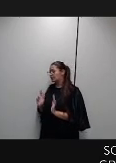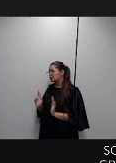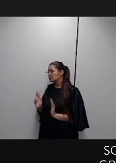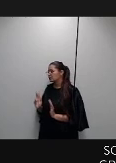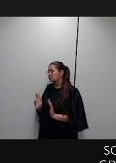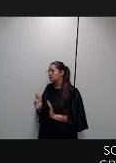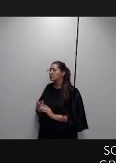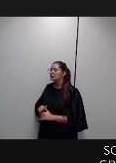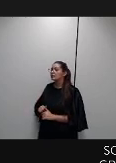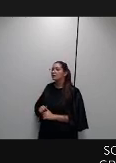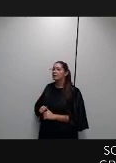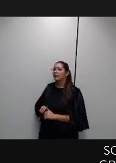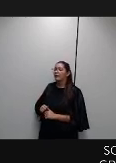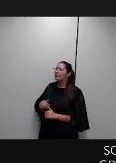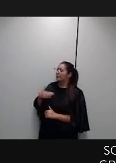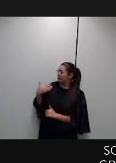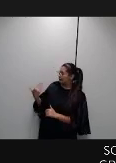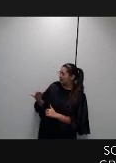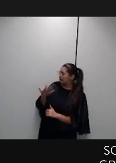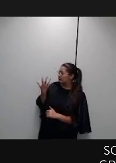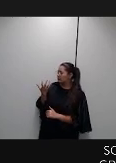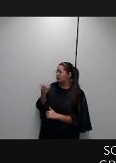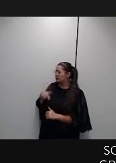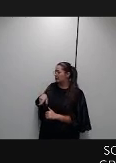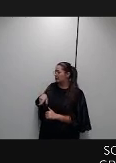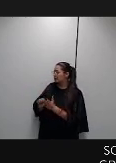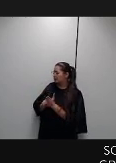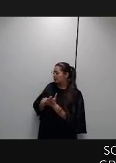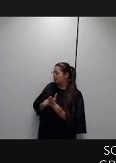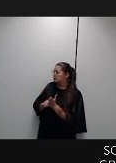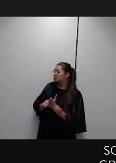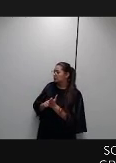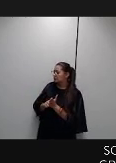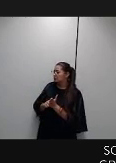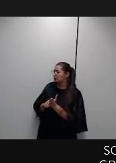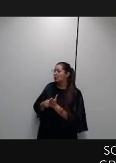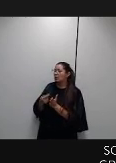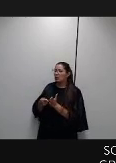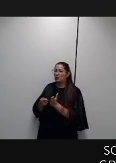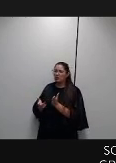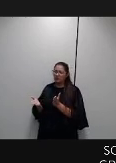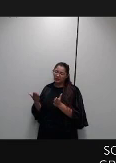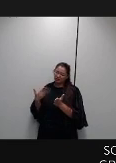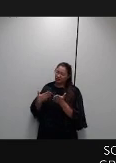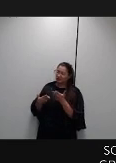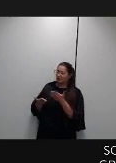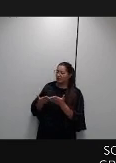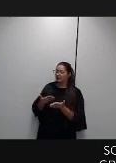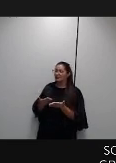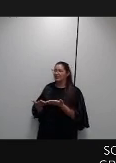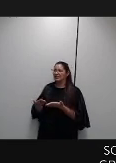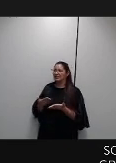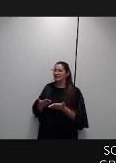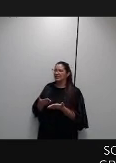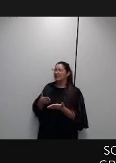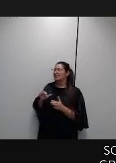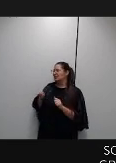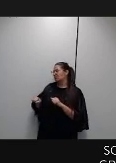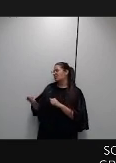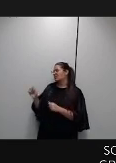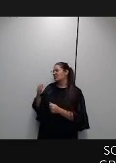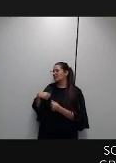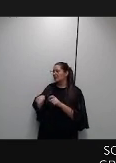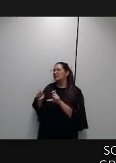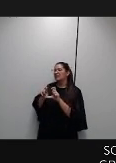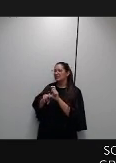por ocasião da publicação a ouvir-se lápis e não não não se adaptou à